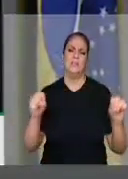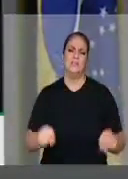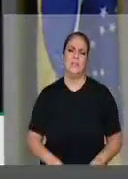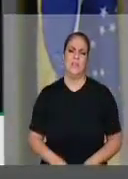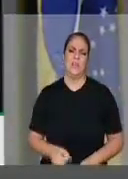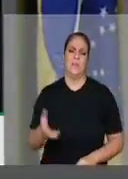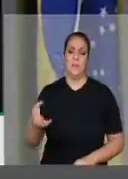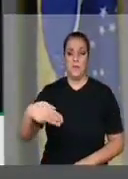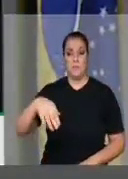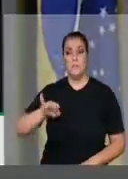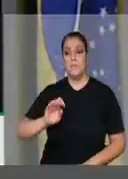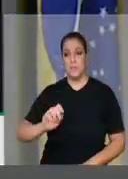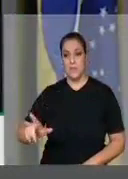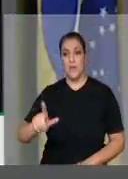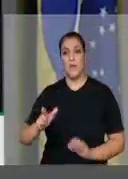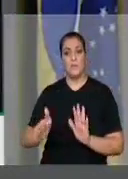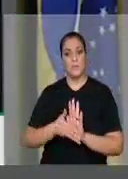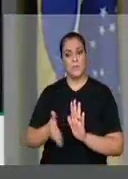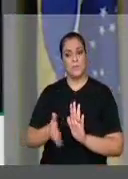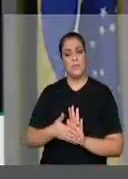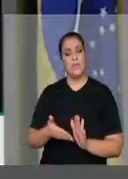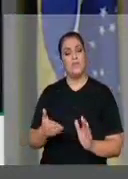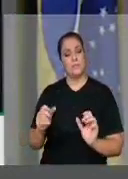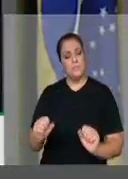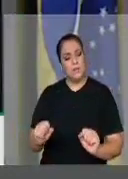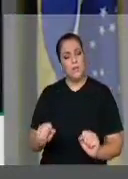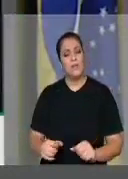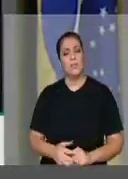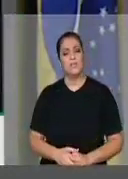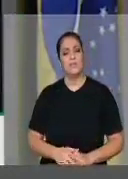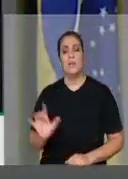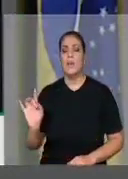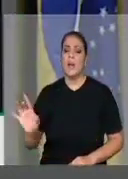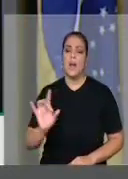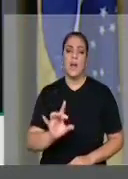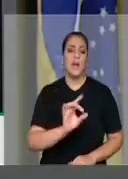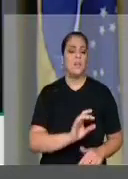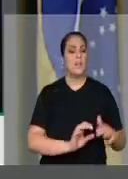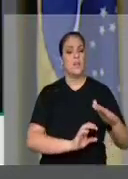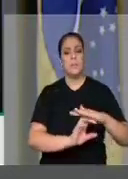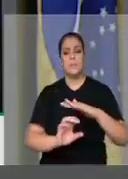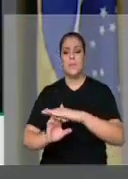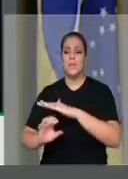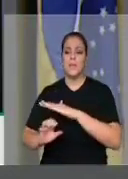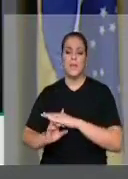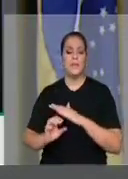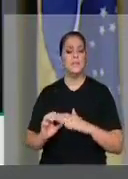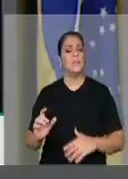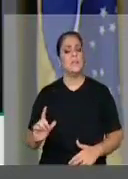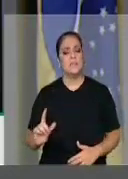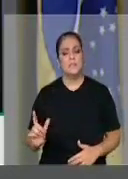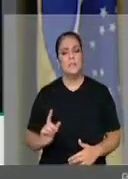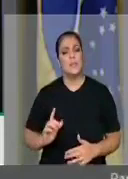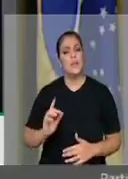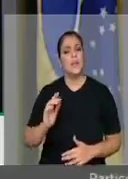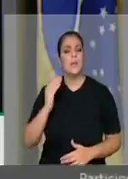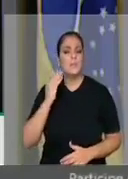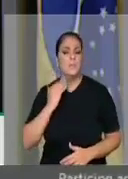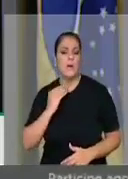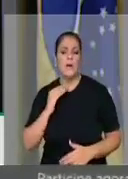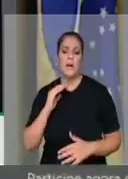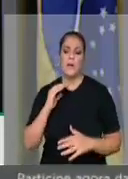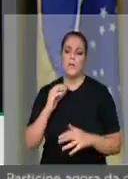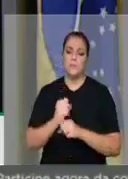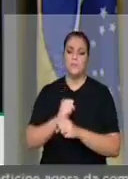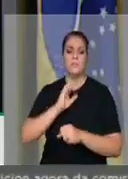Miguel vem propondo. Cada empresa, uma conta bancária. A cada etapa